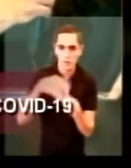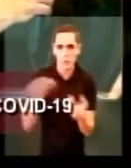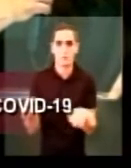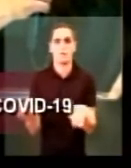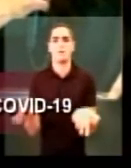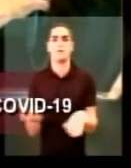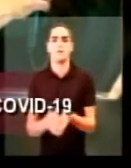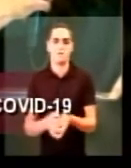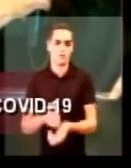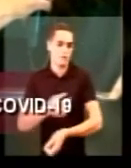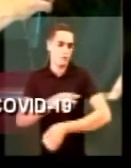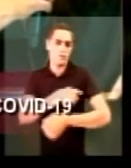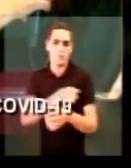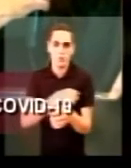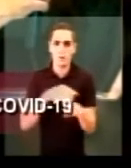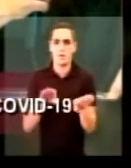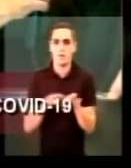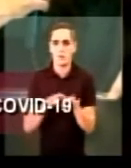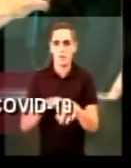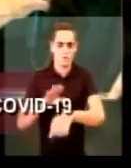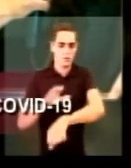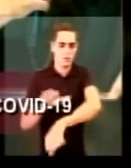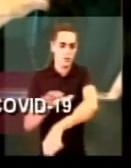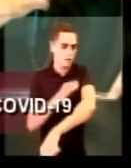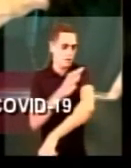no processo de vacinação. Próximo.